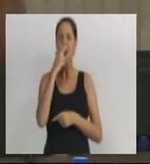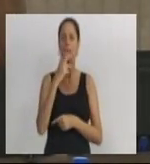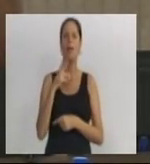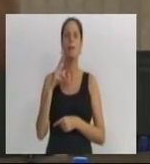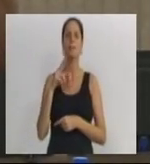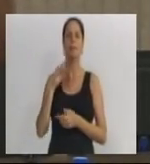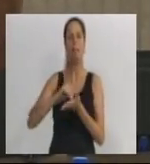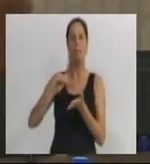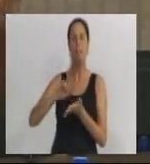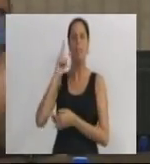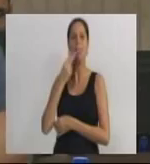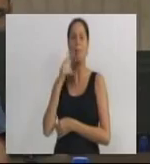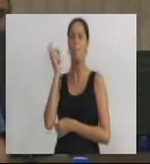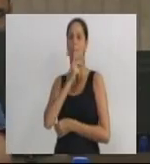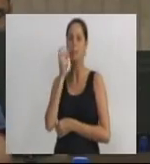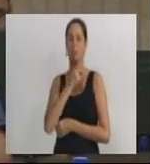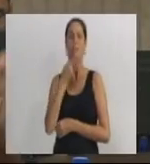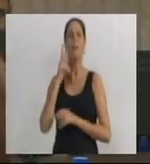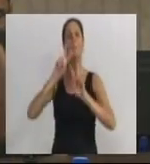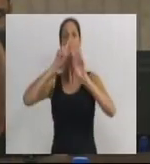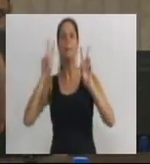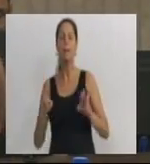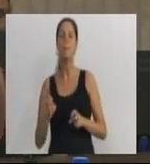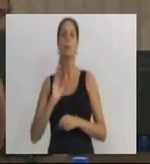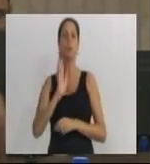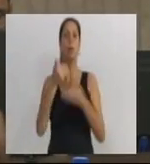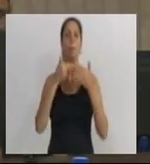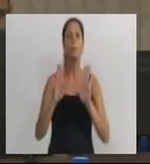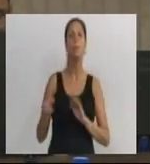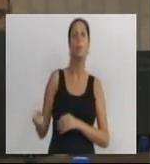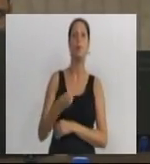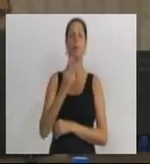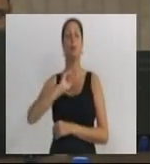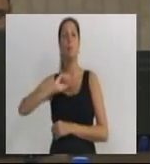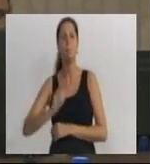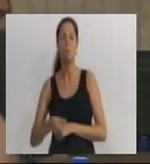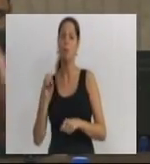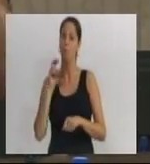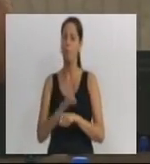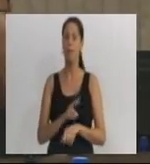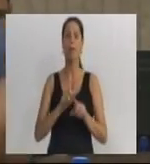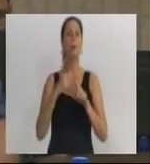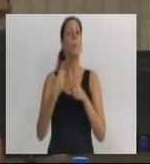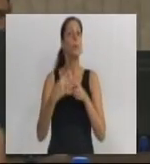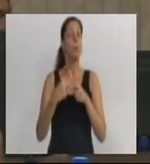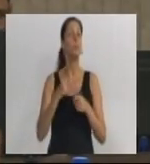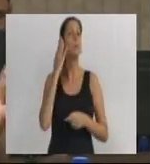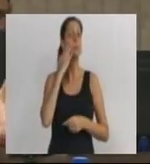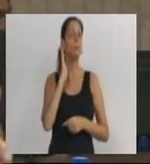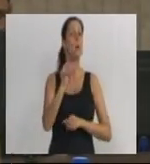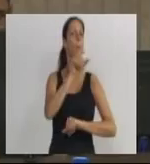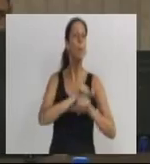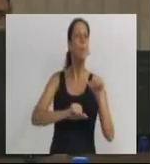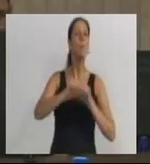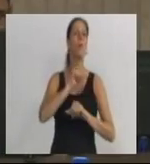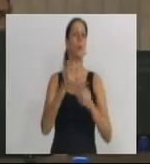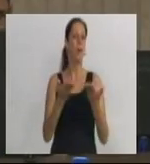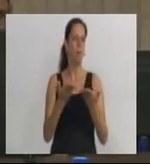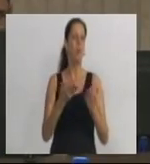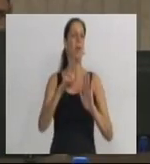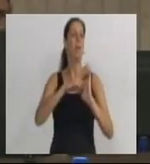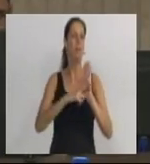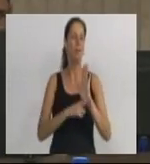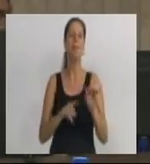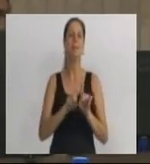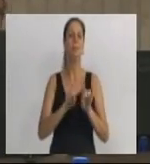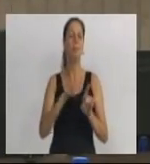vagas criadas pela atual gestão, porque trabalharam com aquela lógica da diminuição do período integral para o período de apenas 4 horas, quando o governo federal deixou